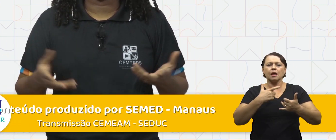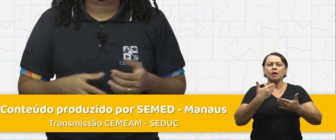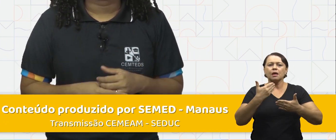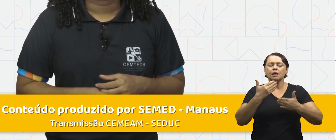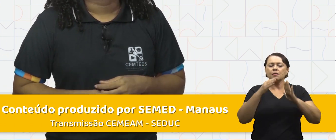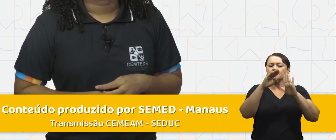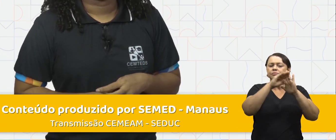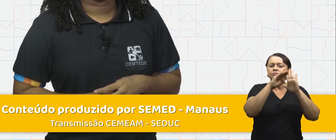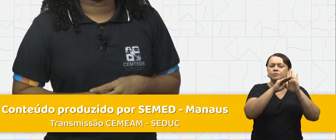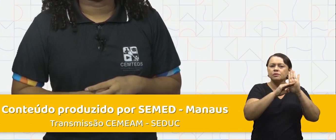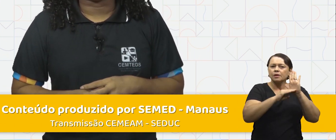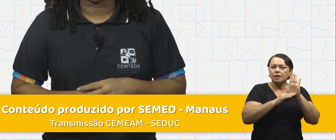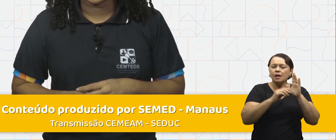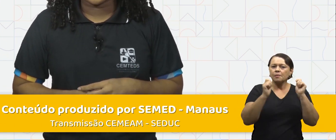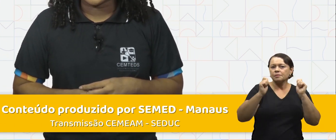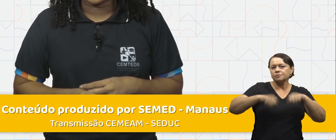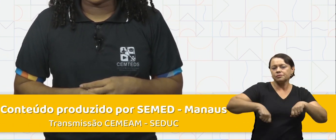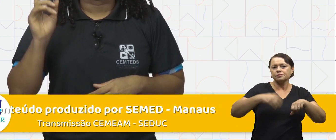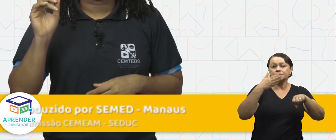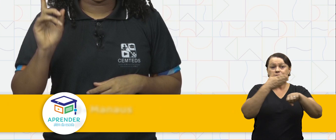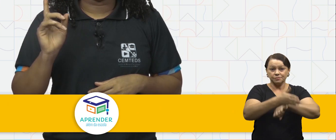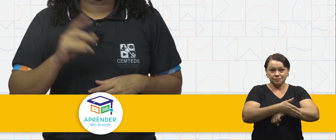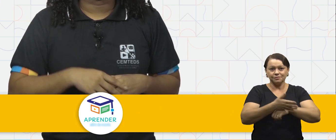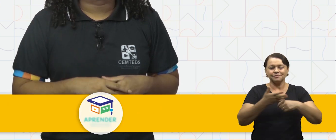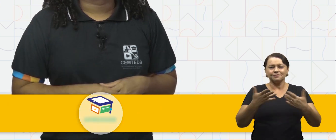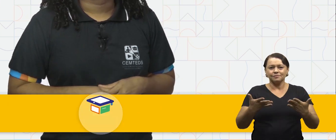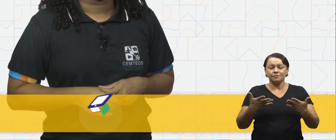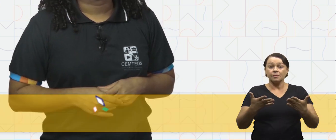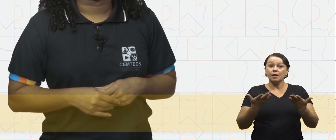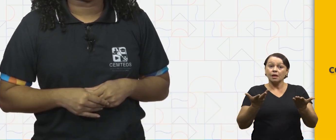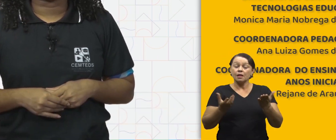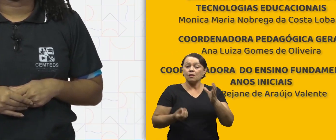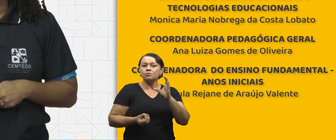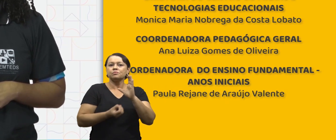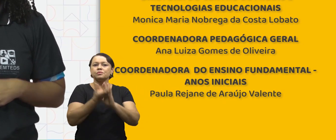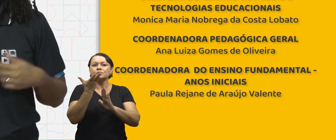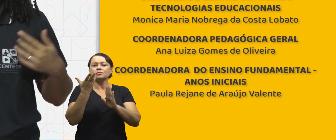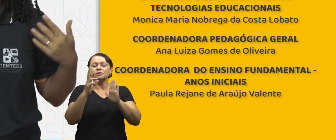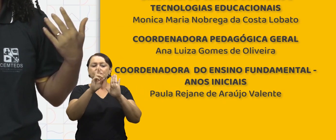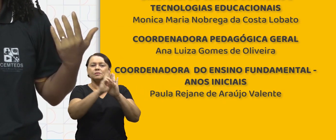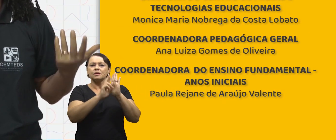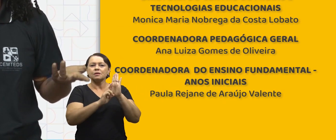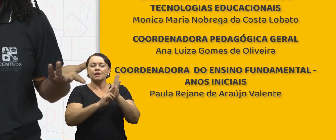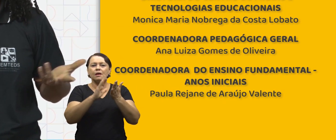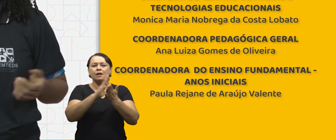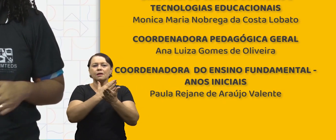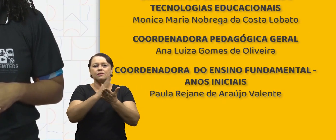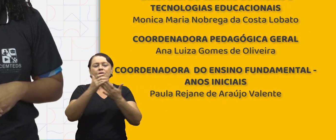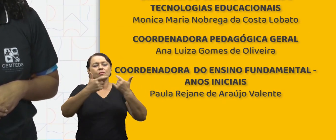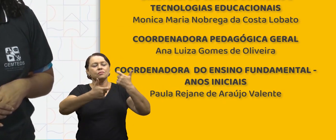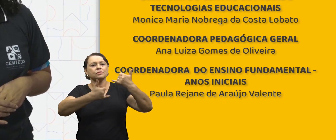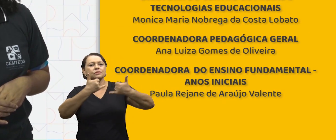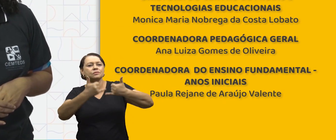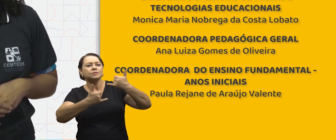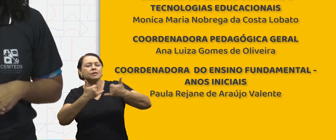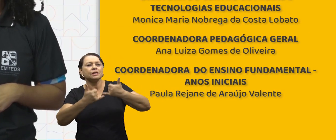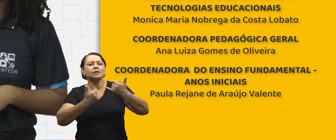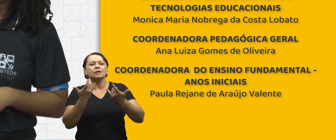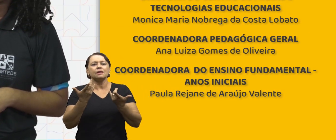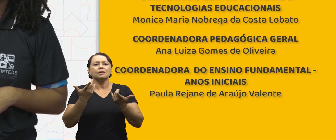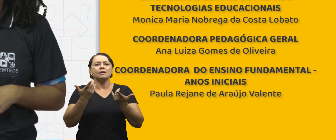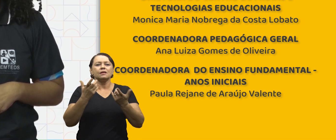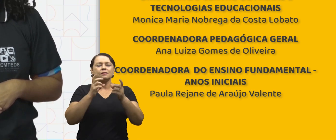a realização de um determinado jogo ou brincadeira. Produzimos juntos as regras de alguns jogos e brincadeiras muito famosos, como